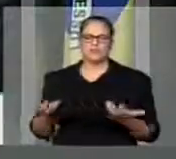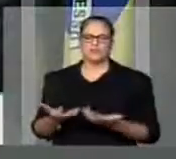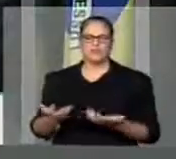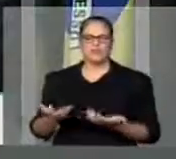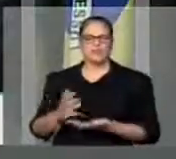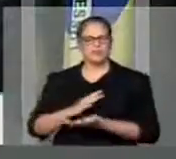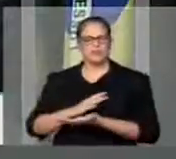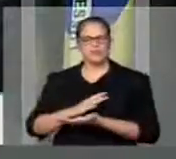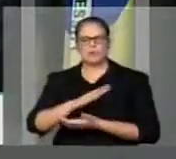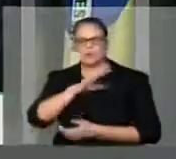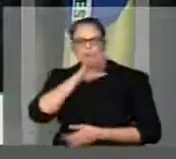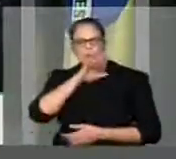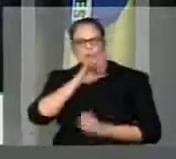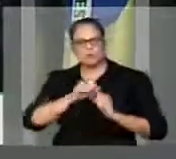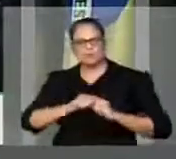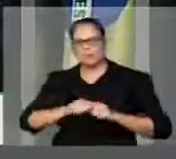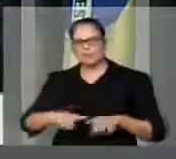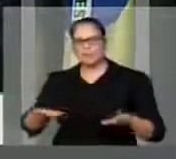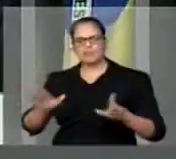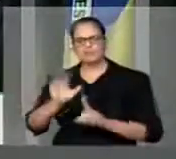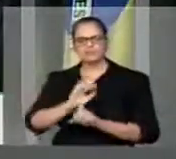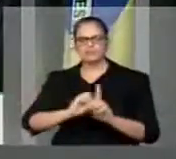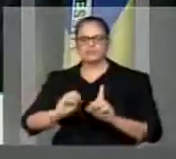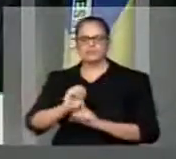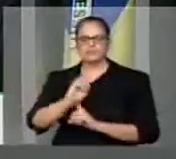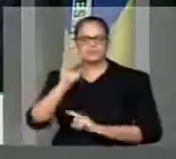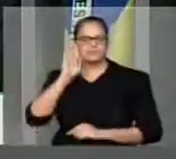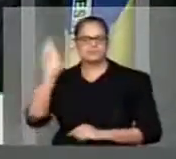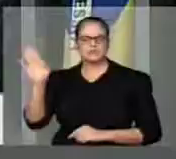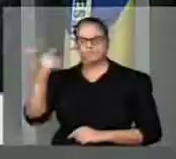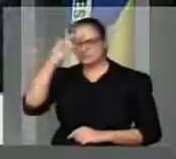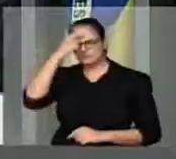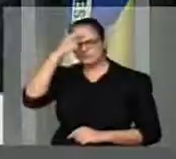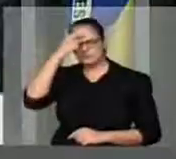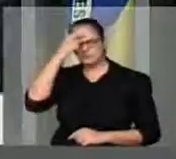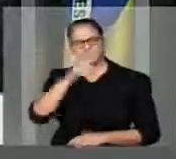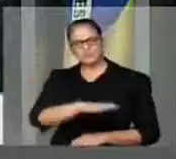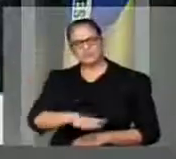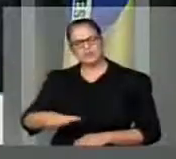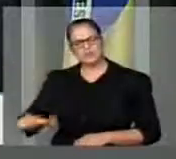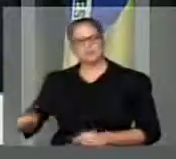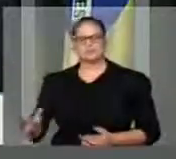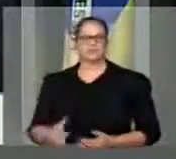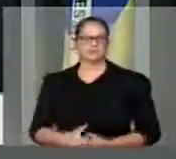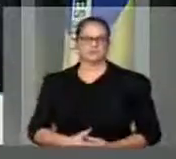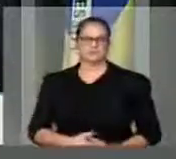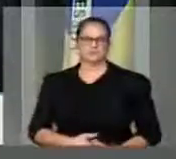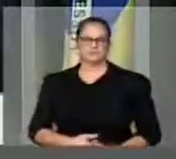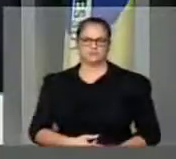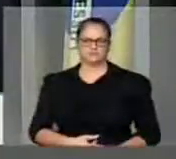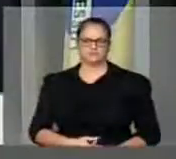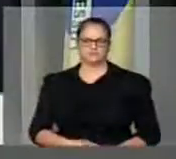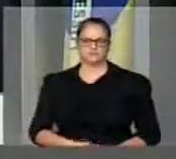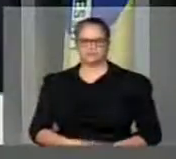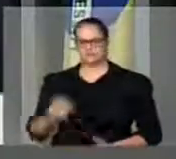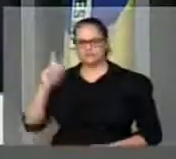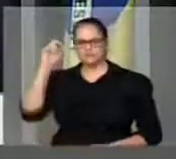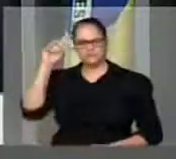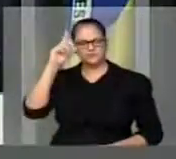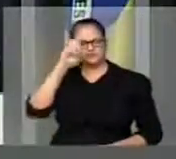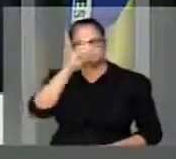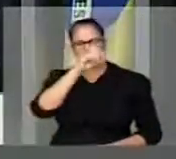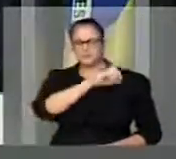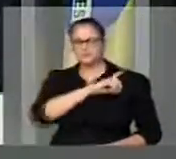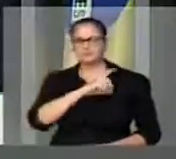desgraça no meio da sociedade, principalmente nas mentes infantis. É difícil termos que encarar